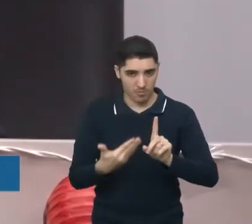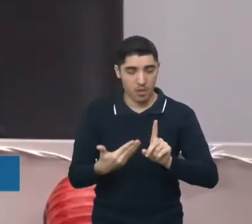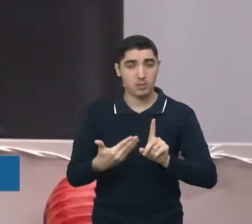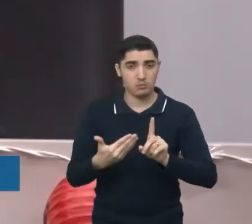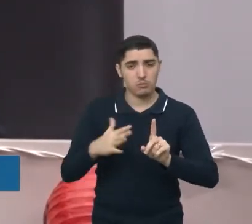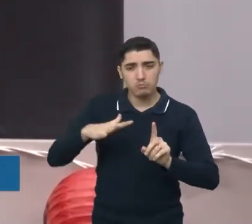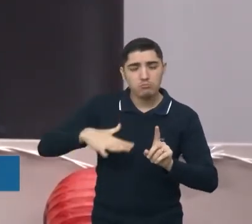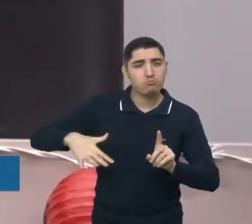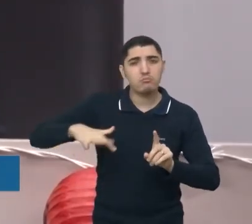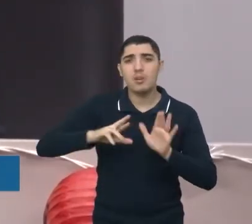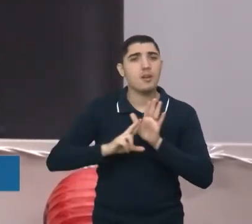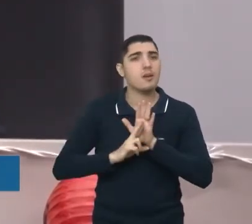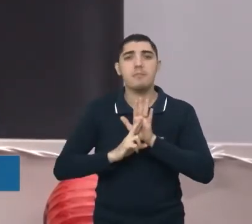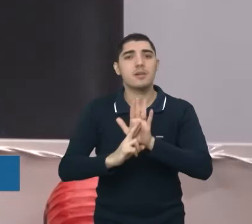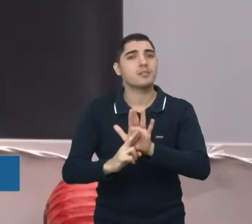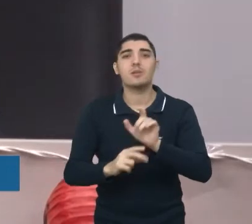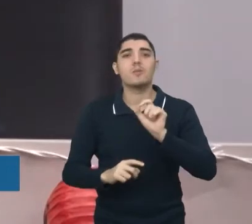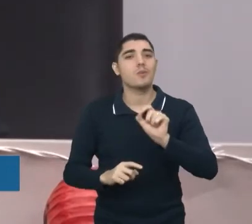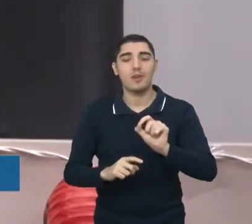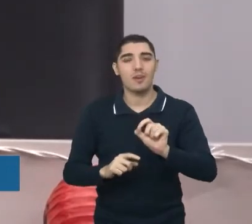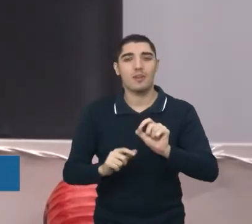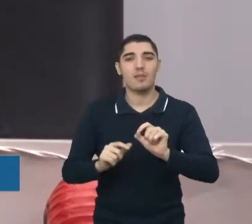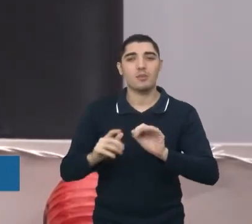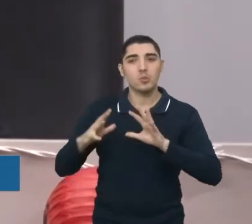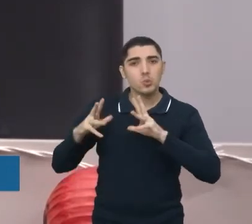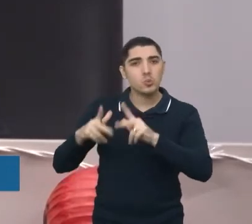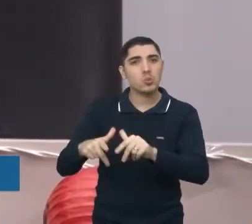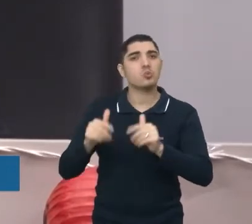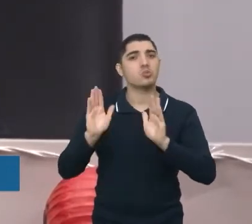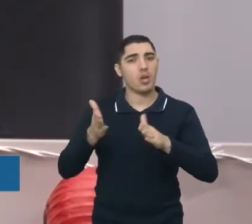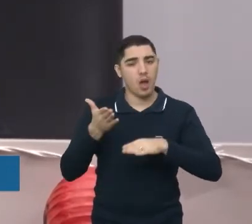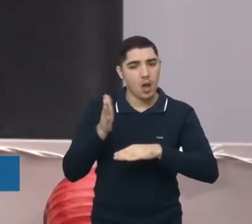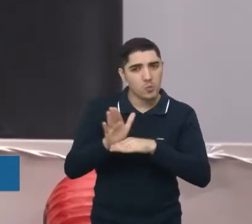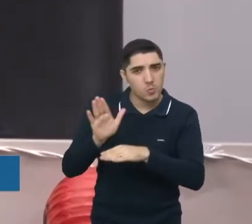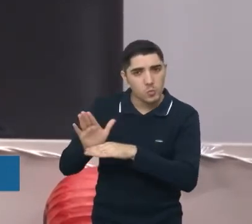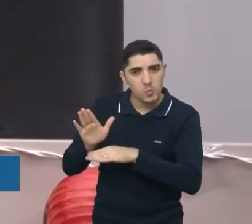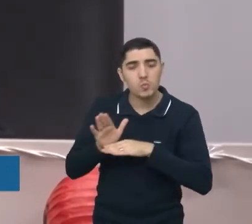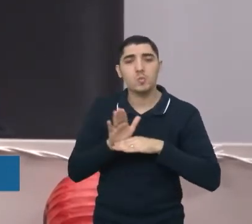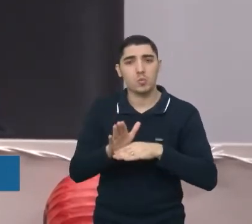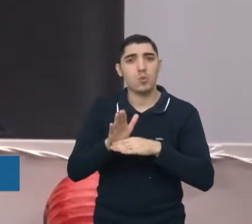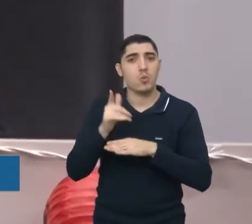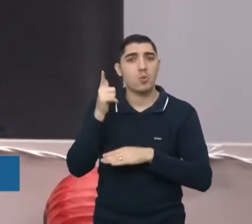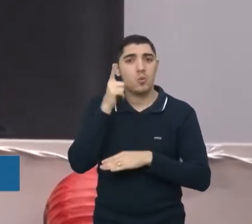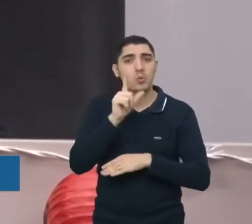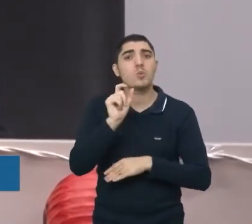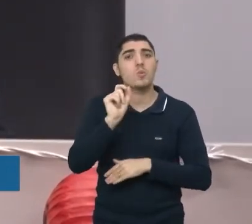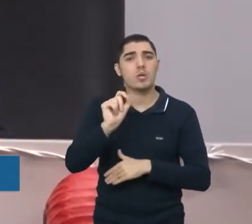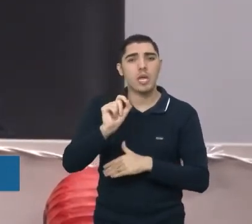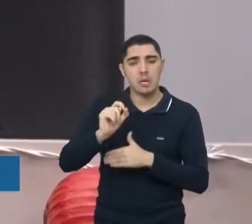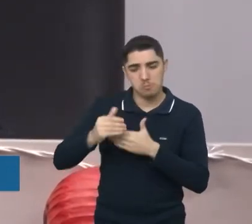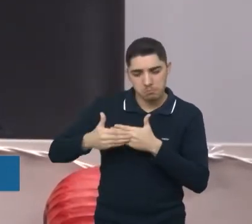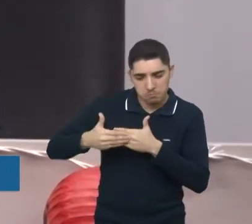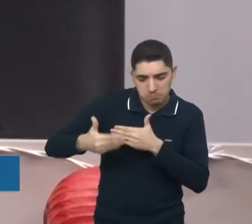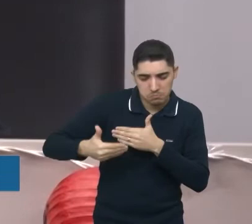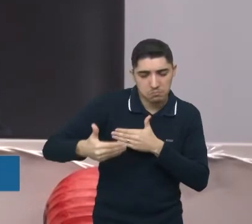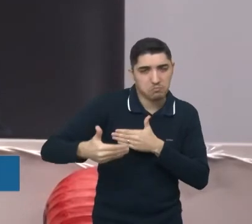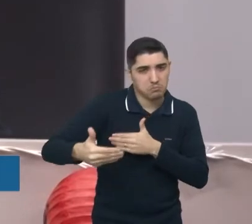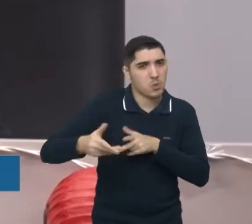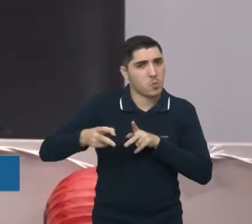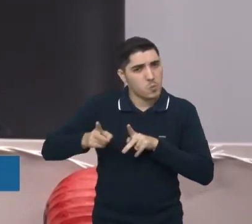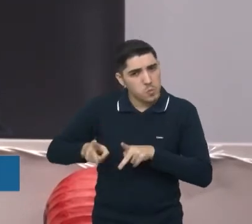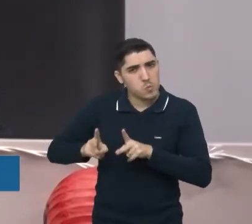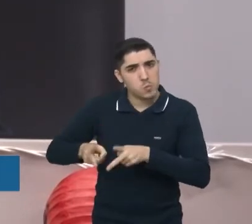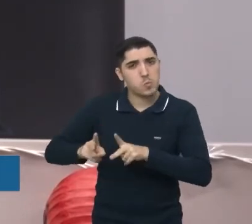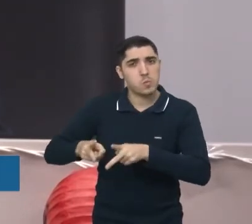todos que colaboraram e colaboram com o progresso e